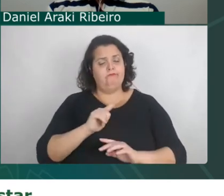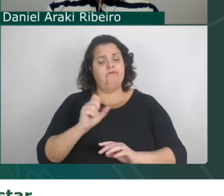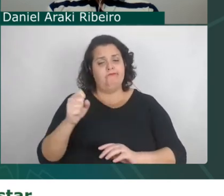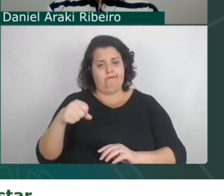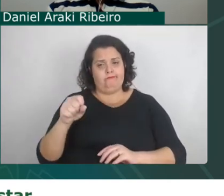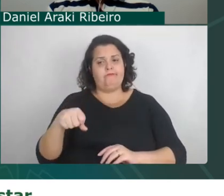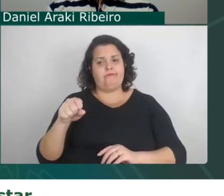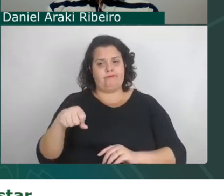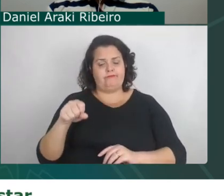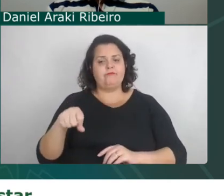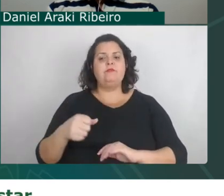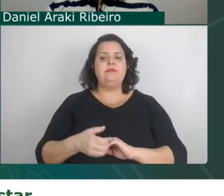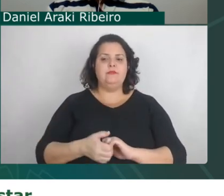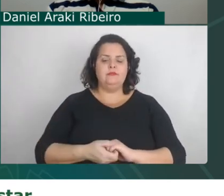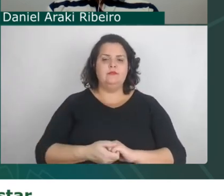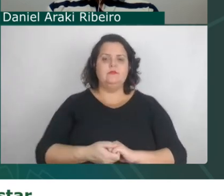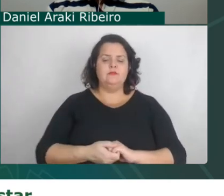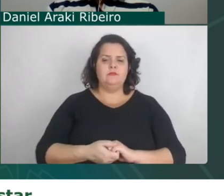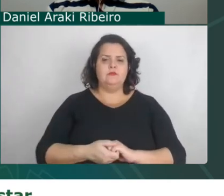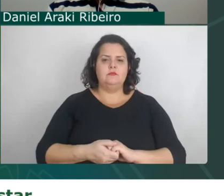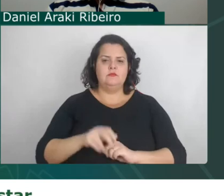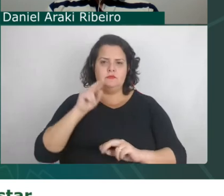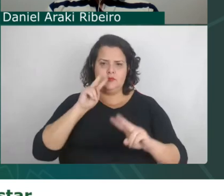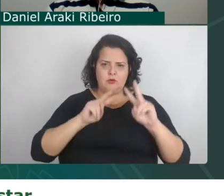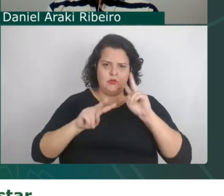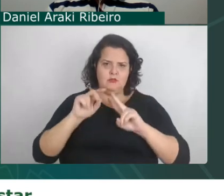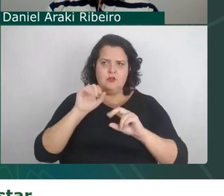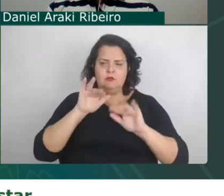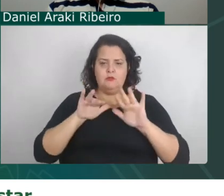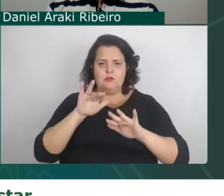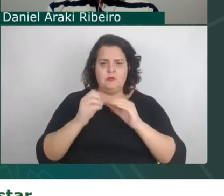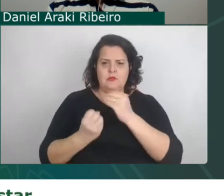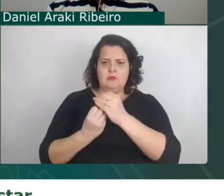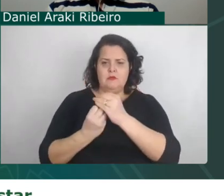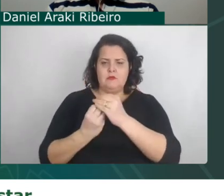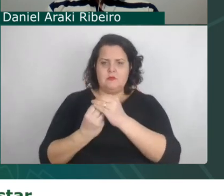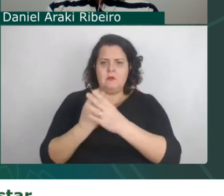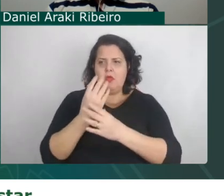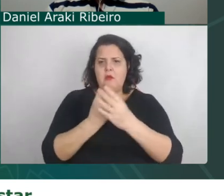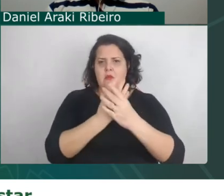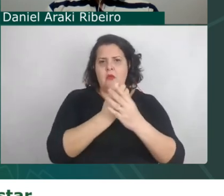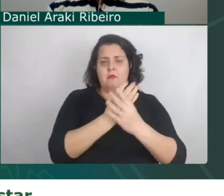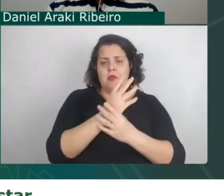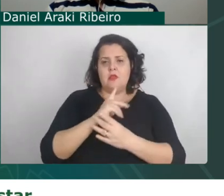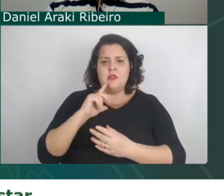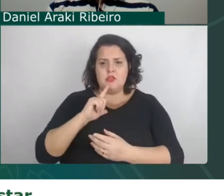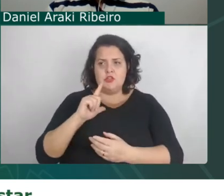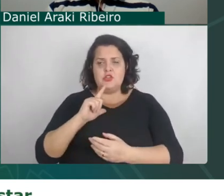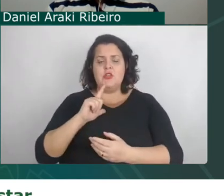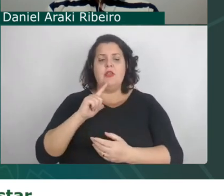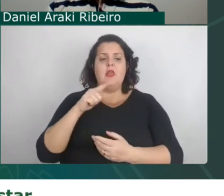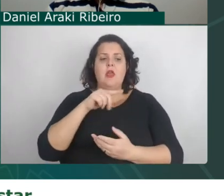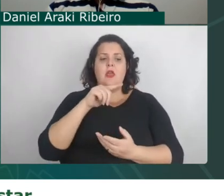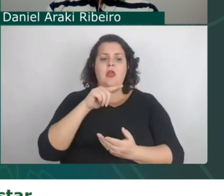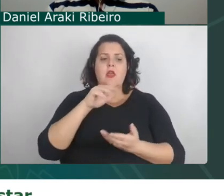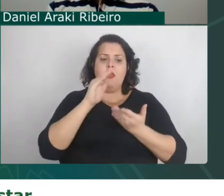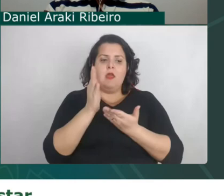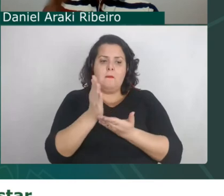várias substâncias extraídas de plantas que hoje nós conhecemos o potencial mutagênico, então, evidentemente, eles